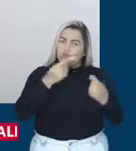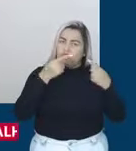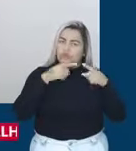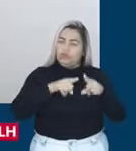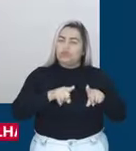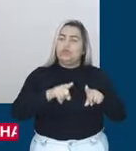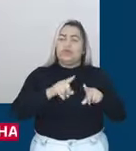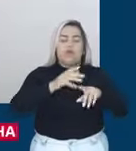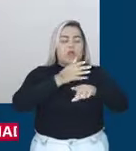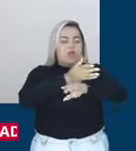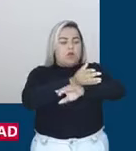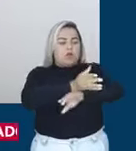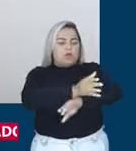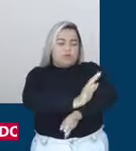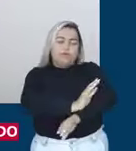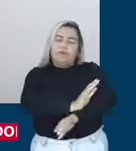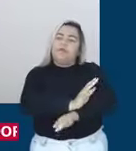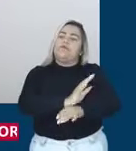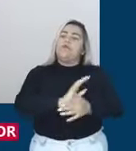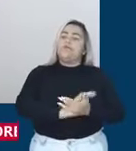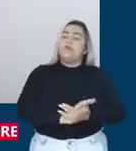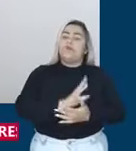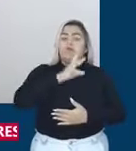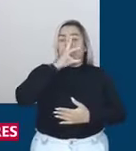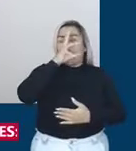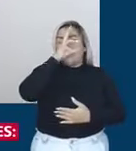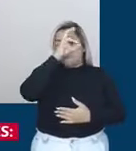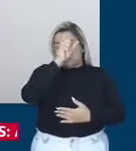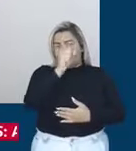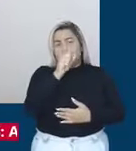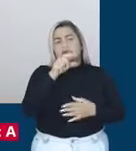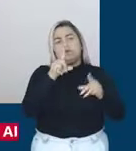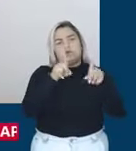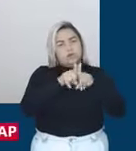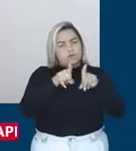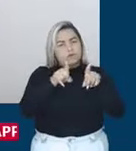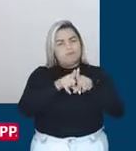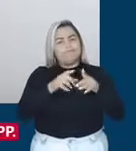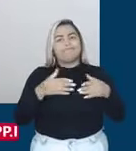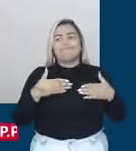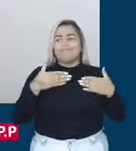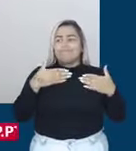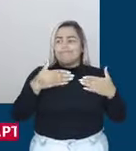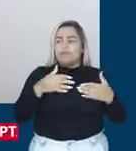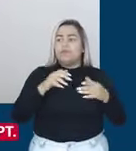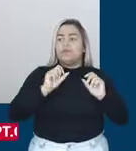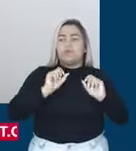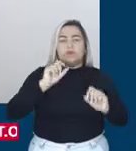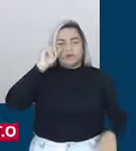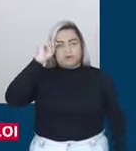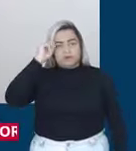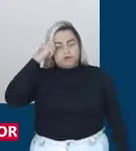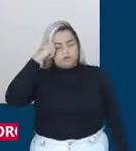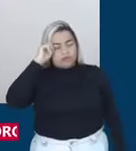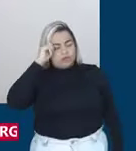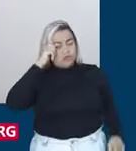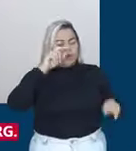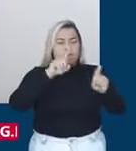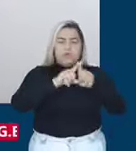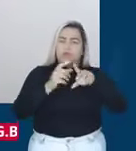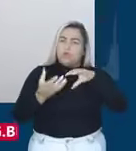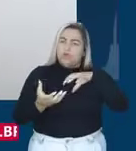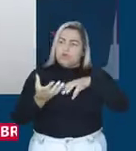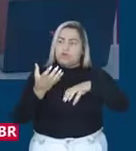ao racismo e ao preconceito e fortalecendo essa frente antirracismo que instalamos aqui no